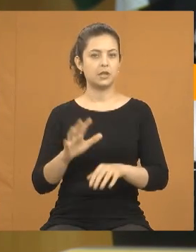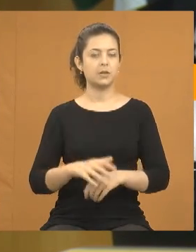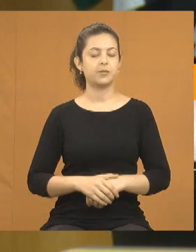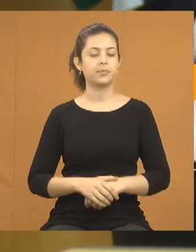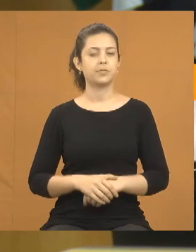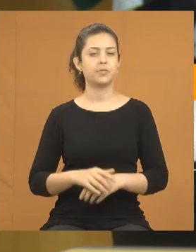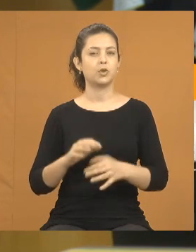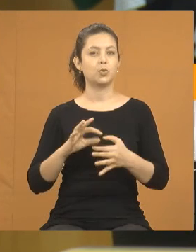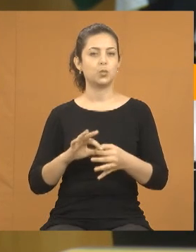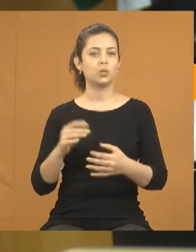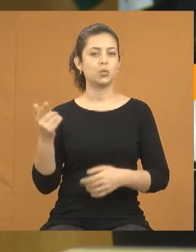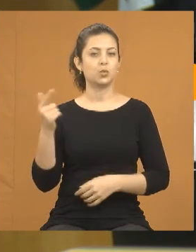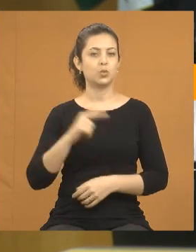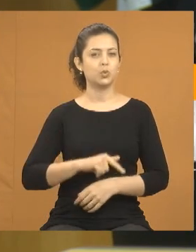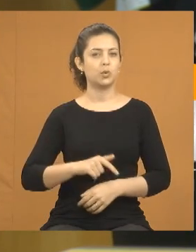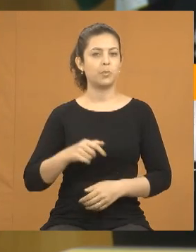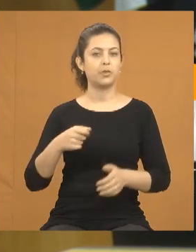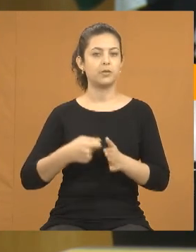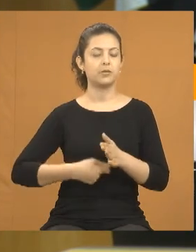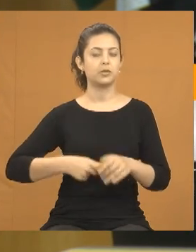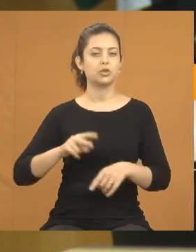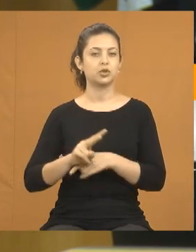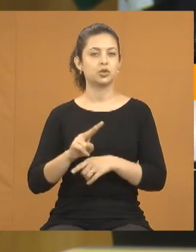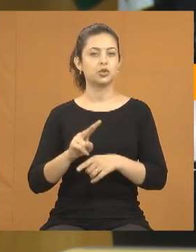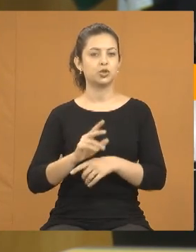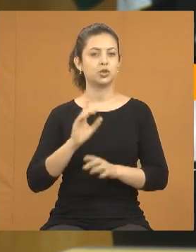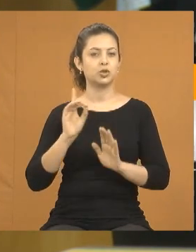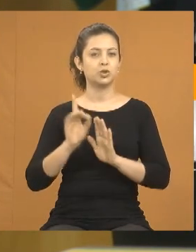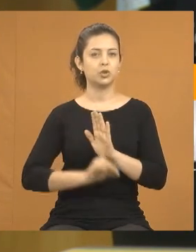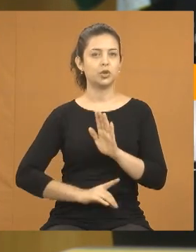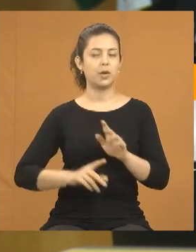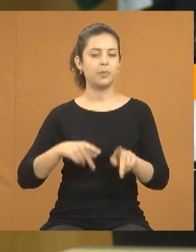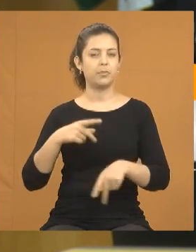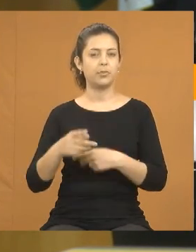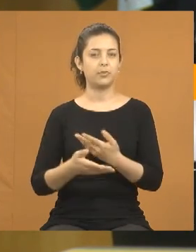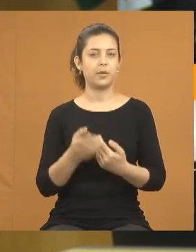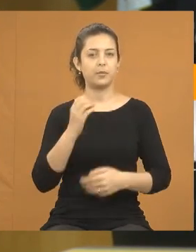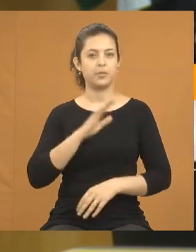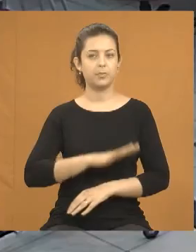certeza, estaremos aqui de novo para defender os direitos do povo e da população. Uma boa tarde.